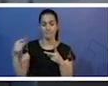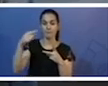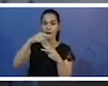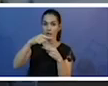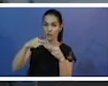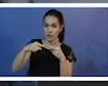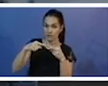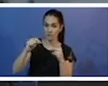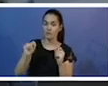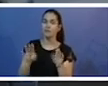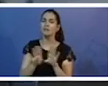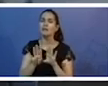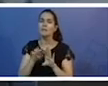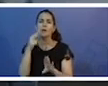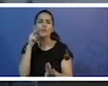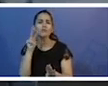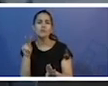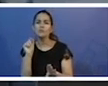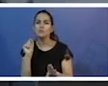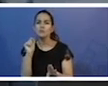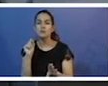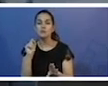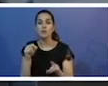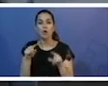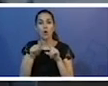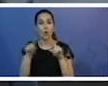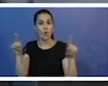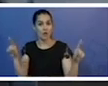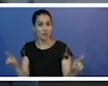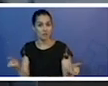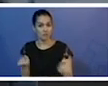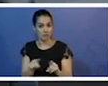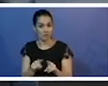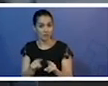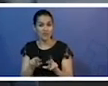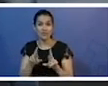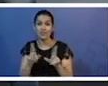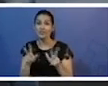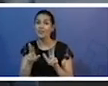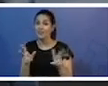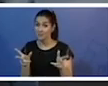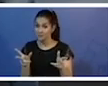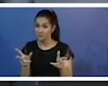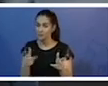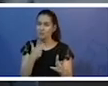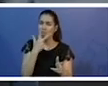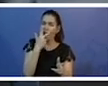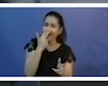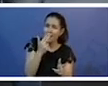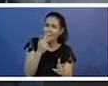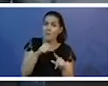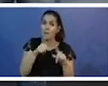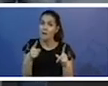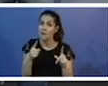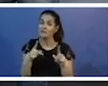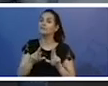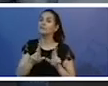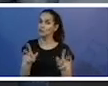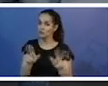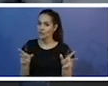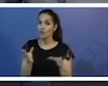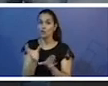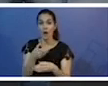o paralelogramo e o retângulo têm áreas diferentes, parecidas, só que o